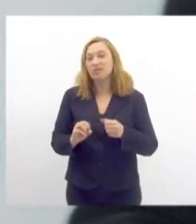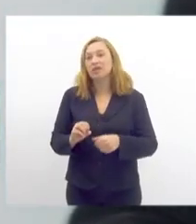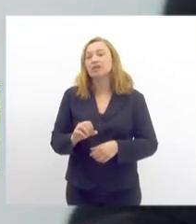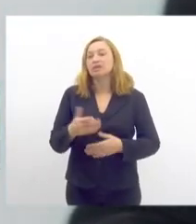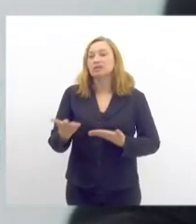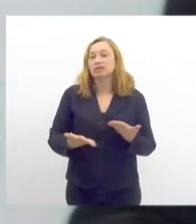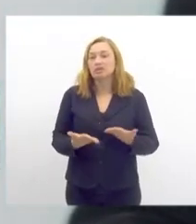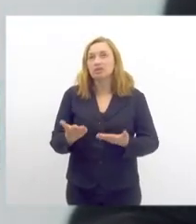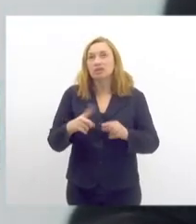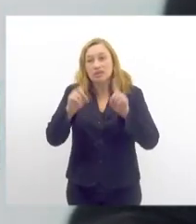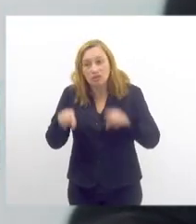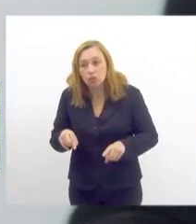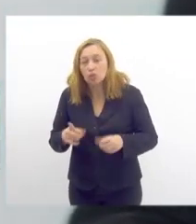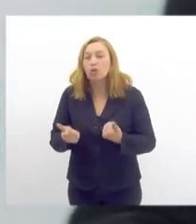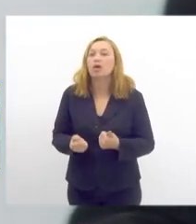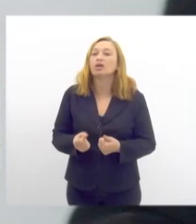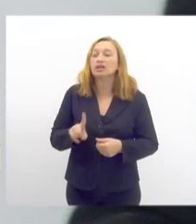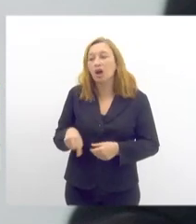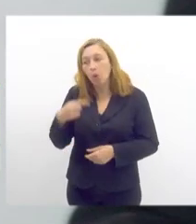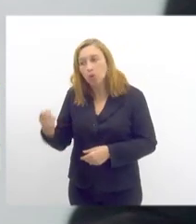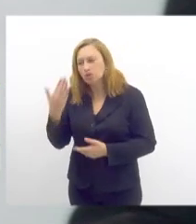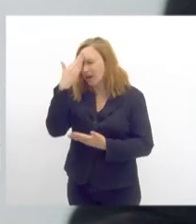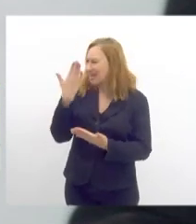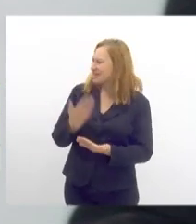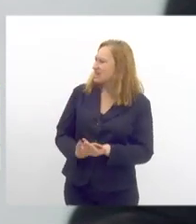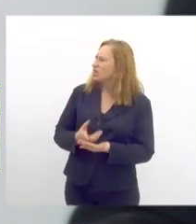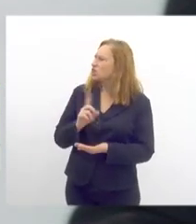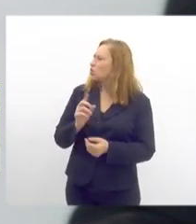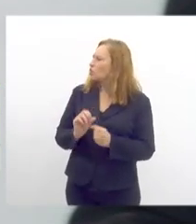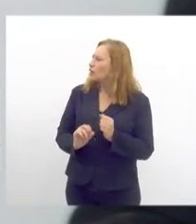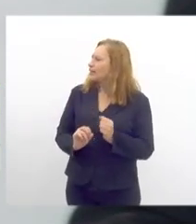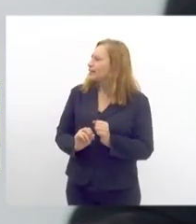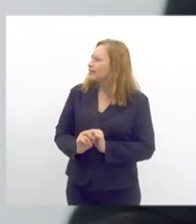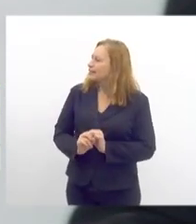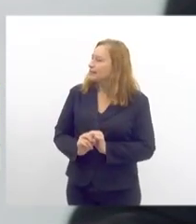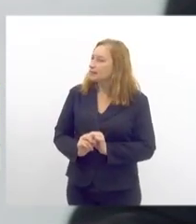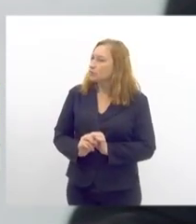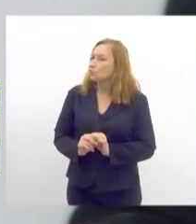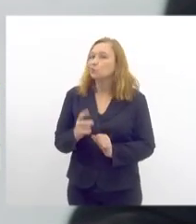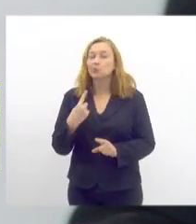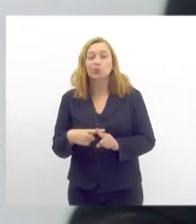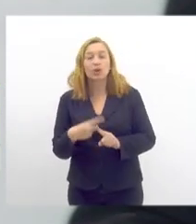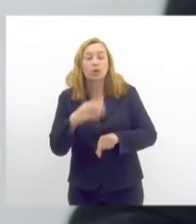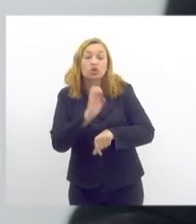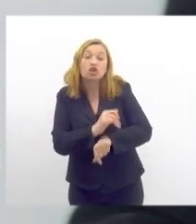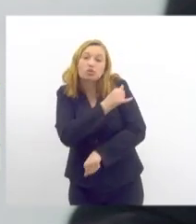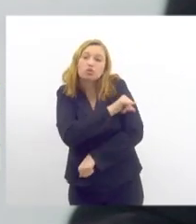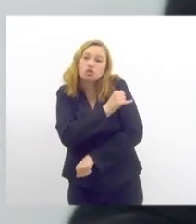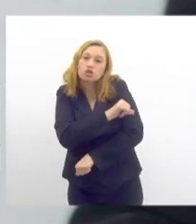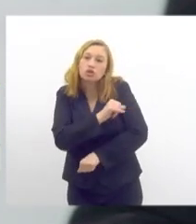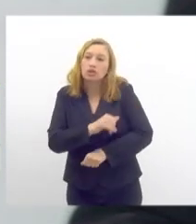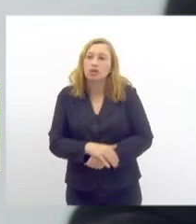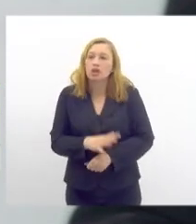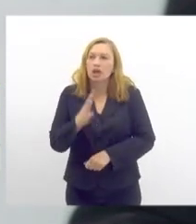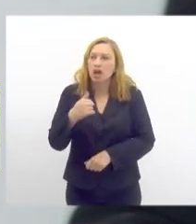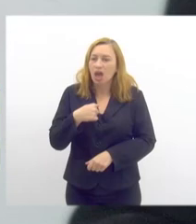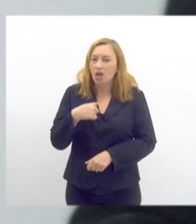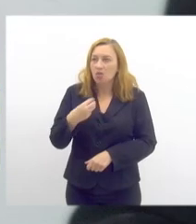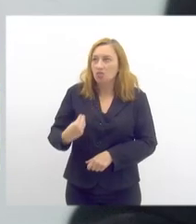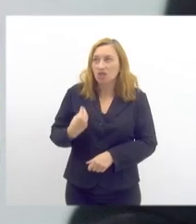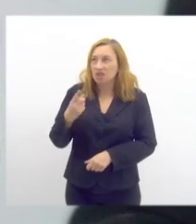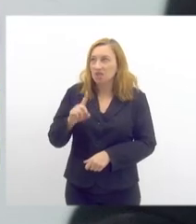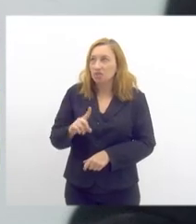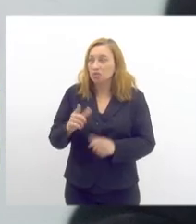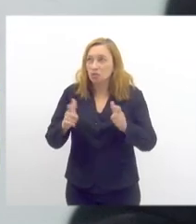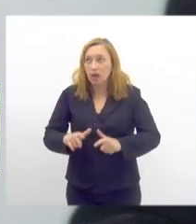servidores, e uma outra, que acredito eu que não tenha sido feito, porque o Estado do Rio de Janeiro, aí eu não estava presente,